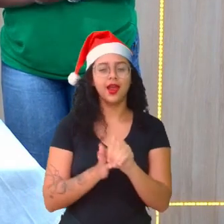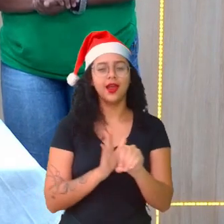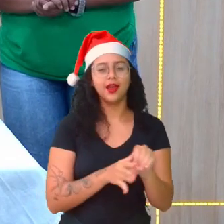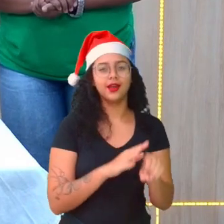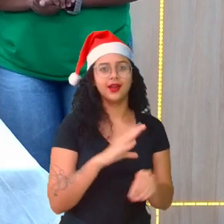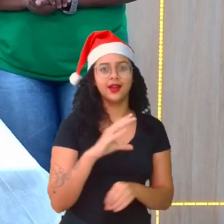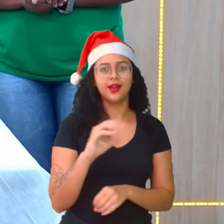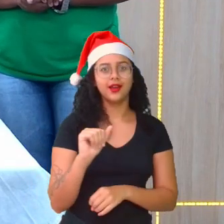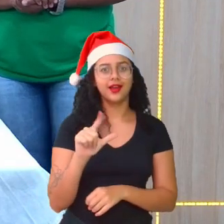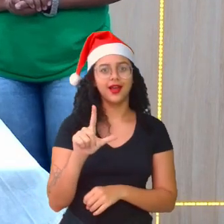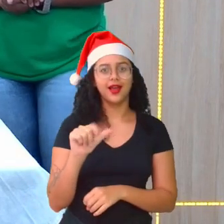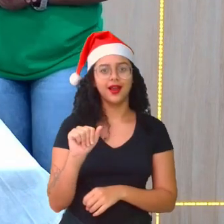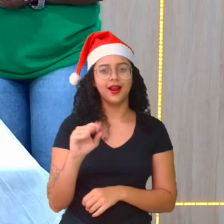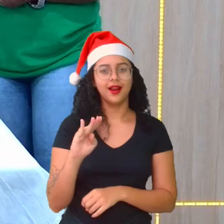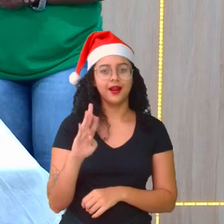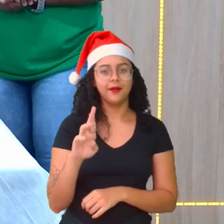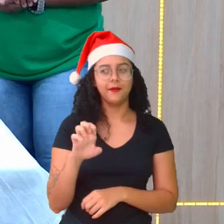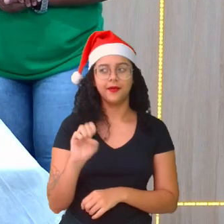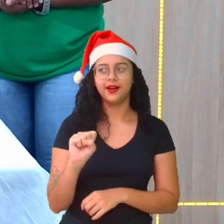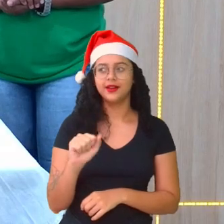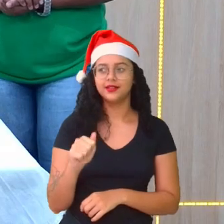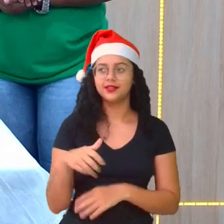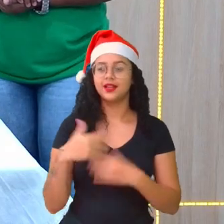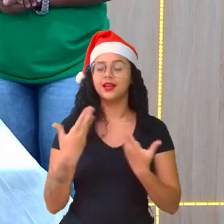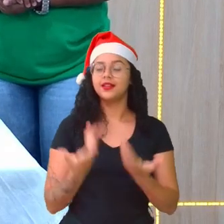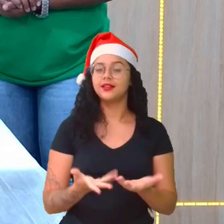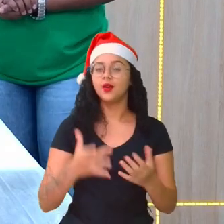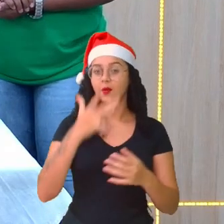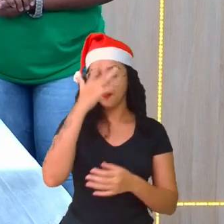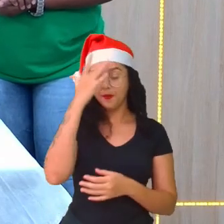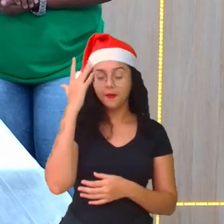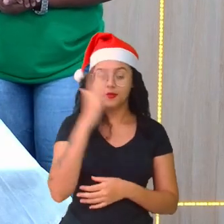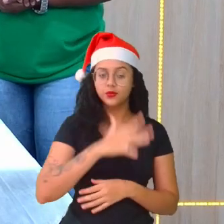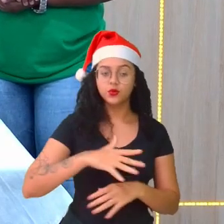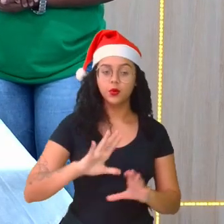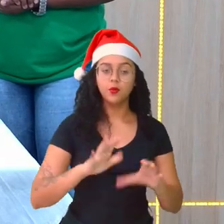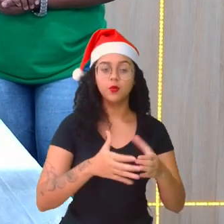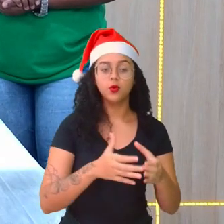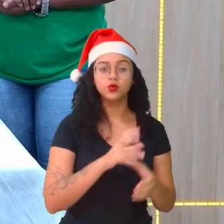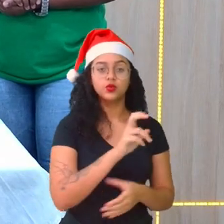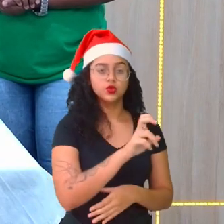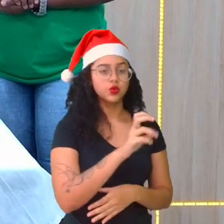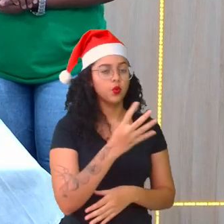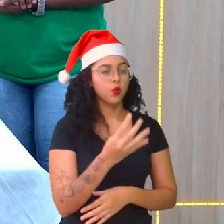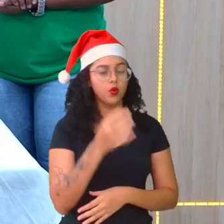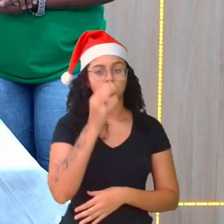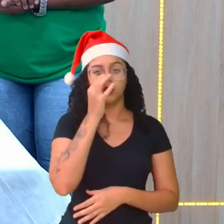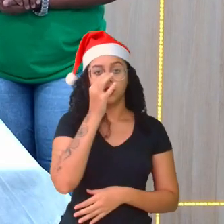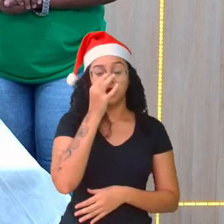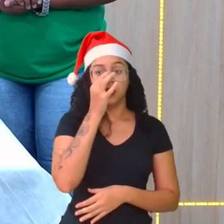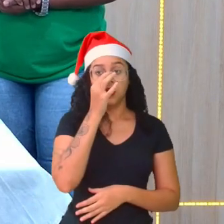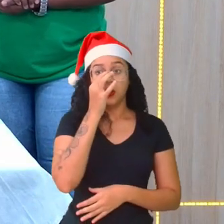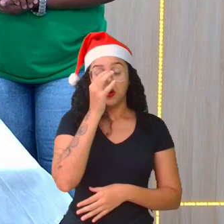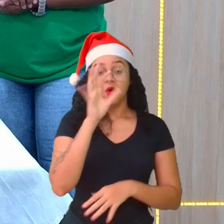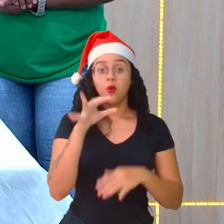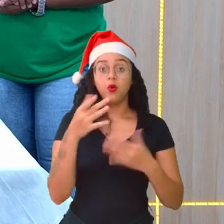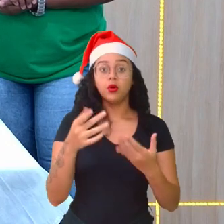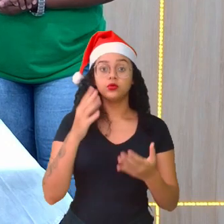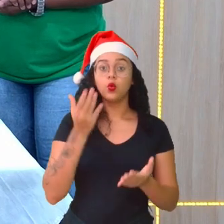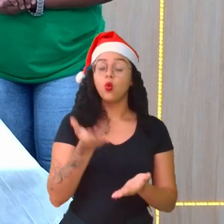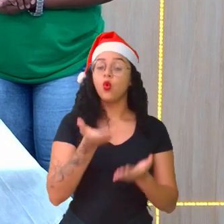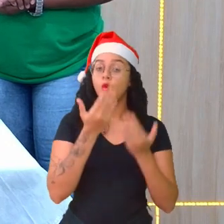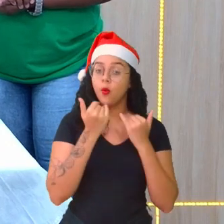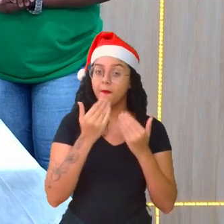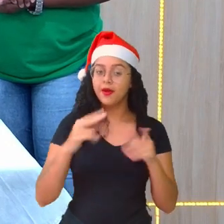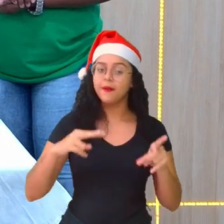avisando. Quer dizer que o pessoal do módulo 5 aí, do módulo 4, ou quem estiver nos assistindo, quando estiver comendo pizza, pode lembrar dessa aula, dos